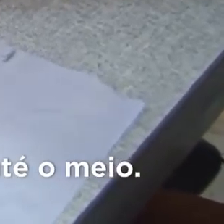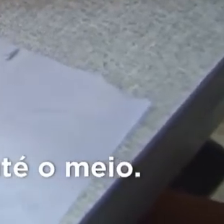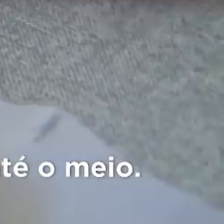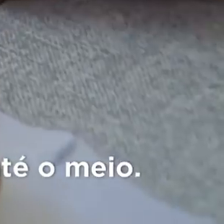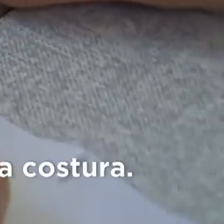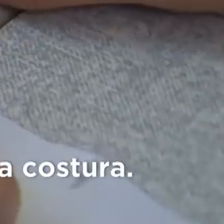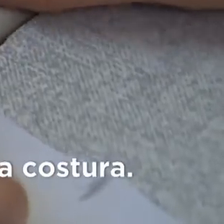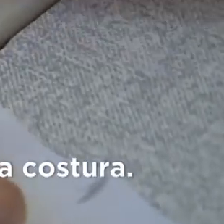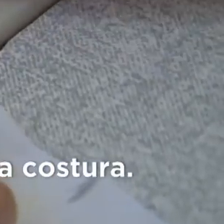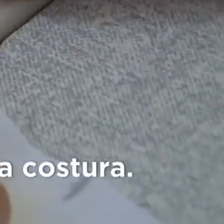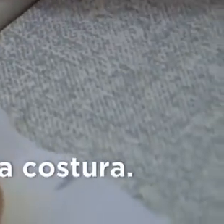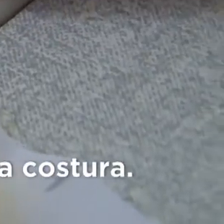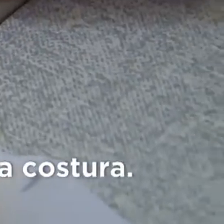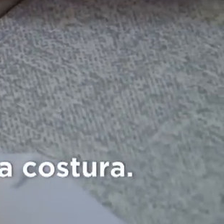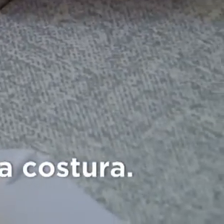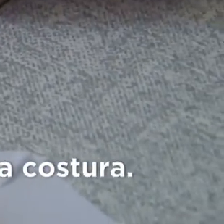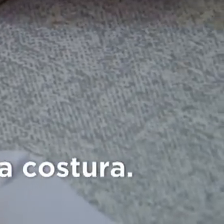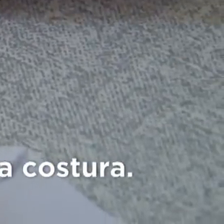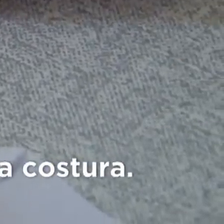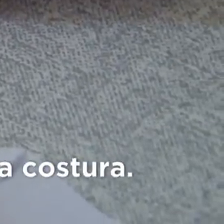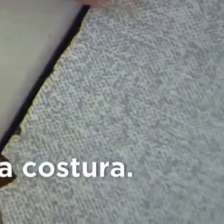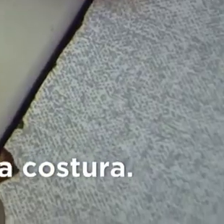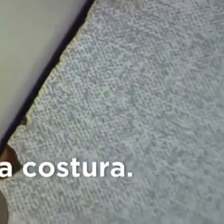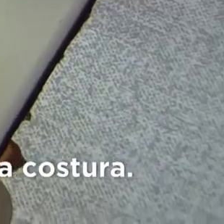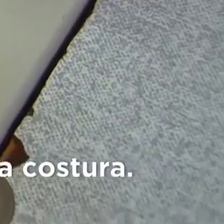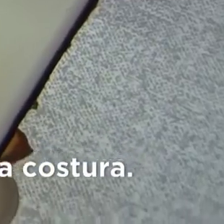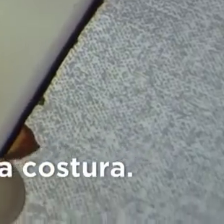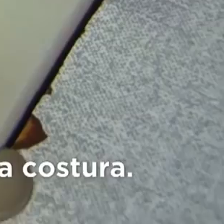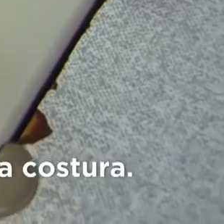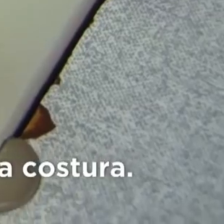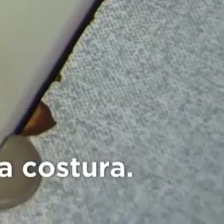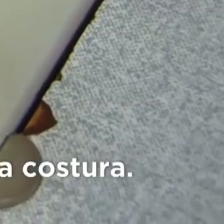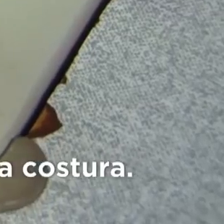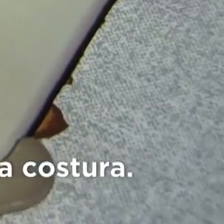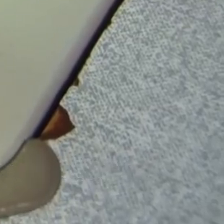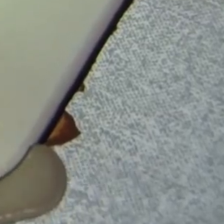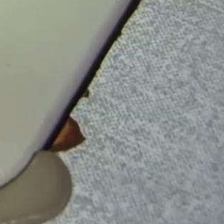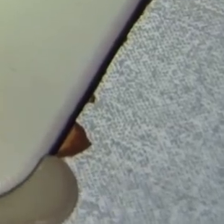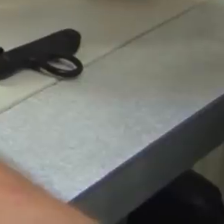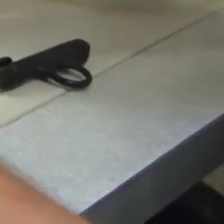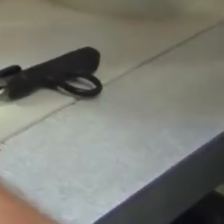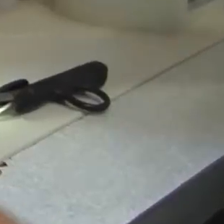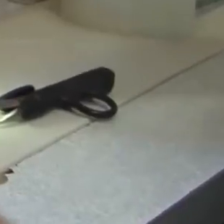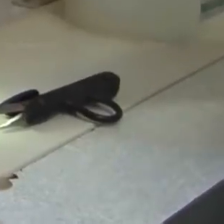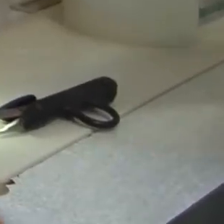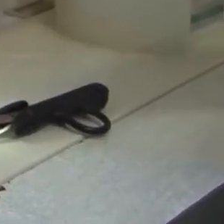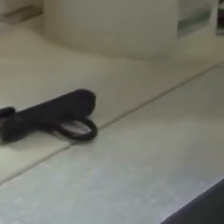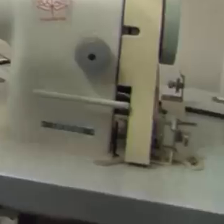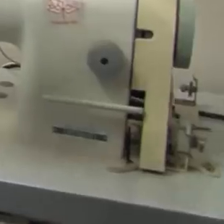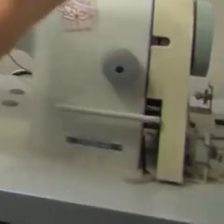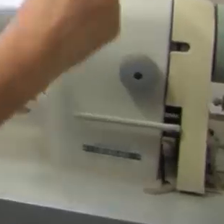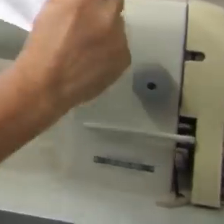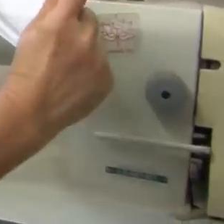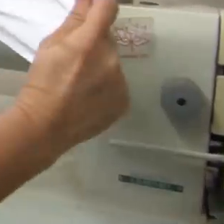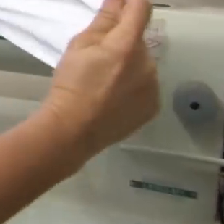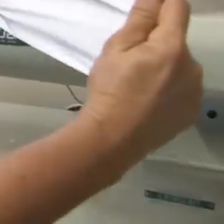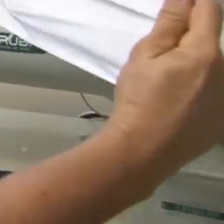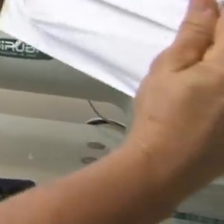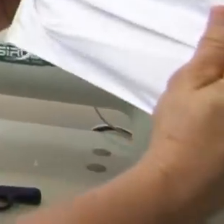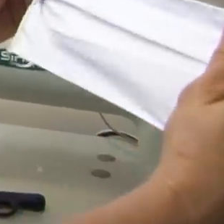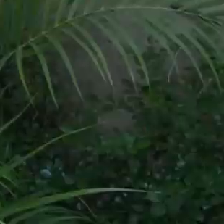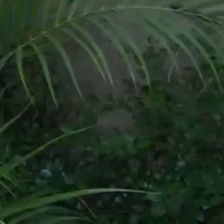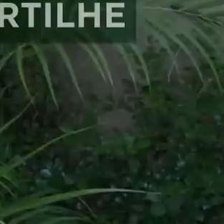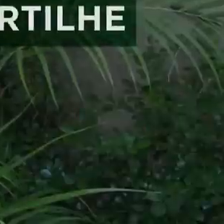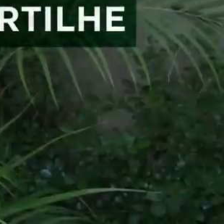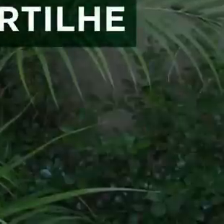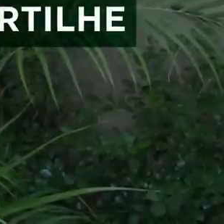meio. Em seguida, prenda os elásticos junto com a costura. Pronto! Viu como é fácil? É, mas